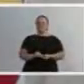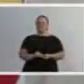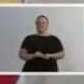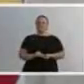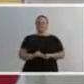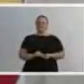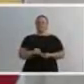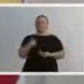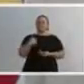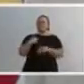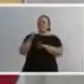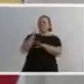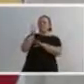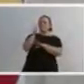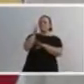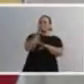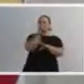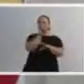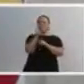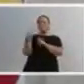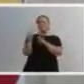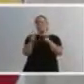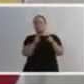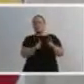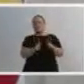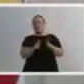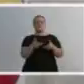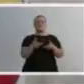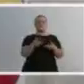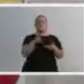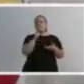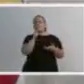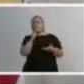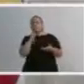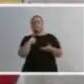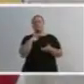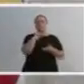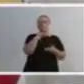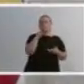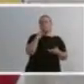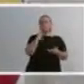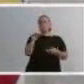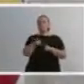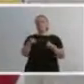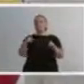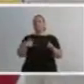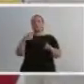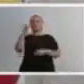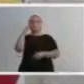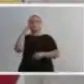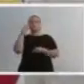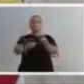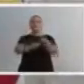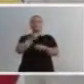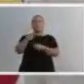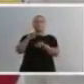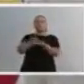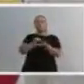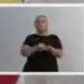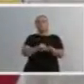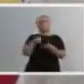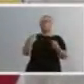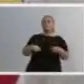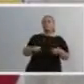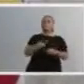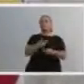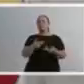localidades da cidade que ainda não tinha muito conhecimento para saber das suas necessidades visitei lugares que em alguns